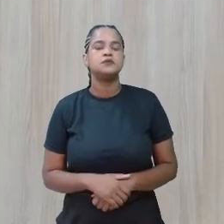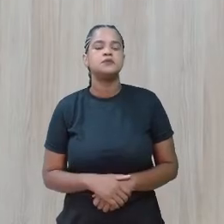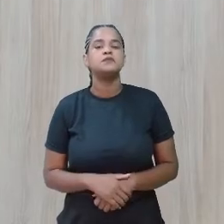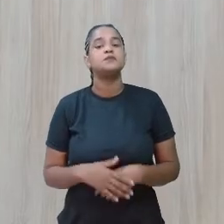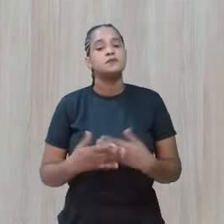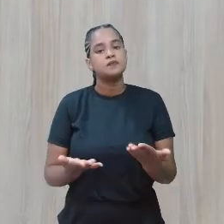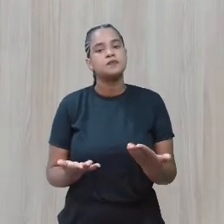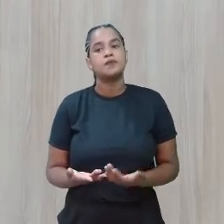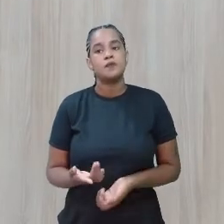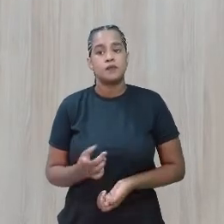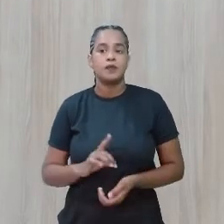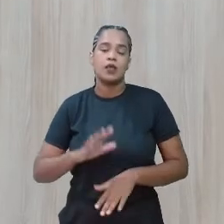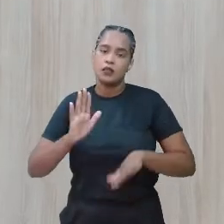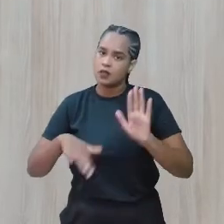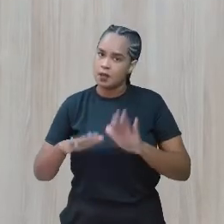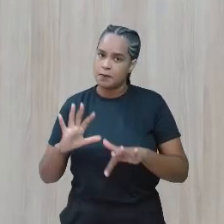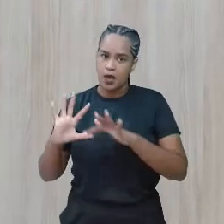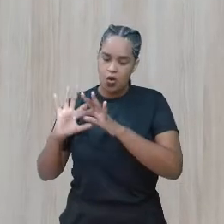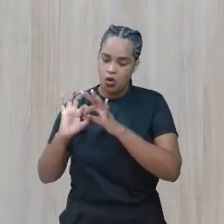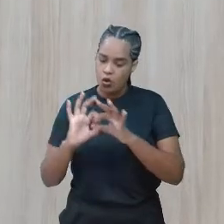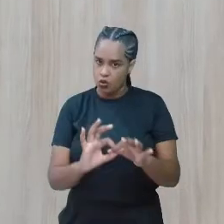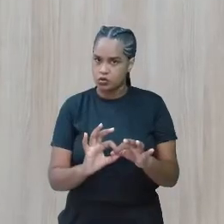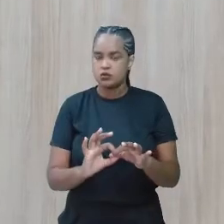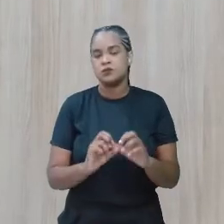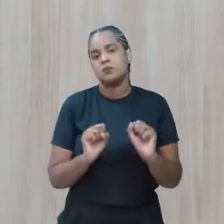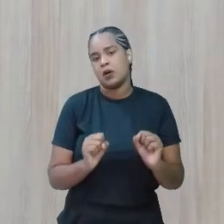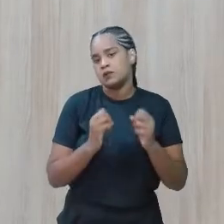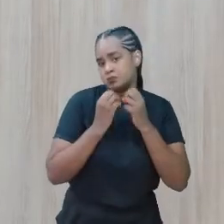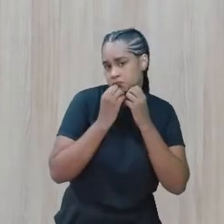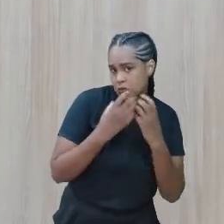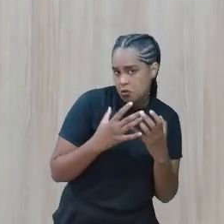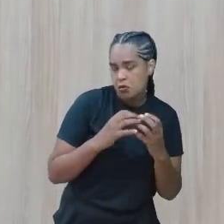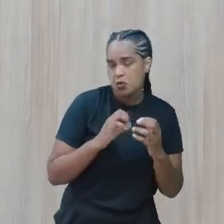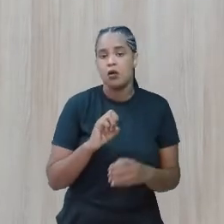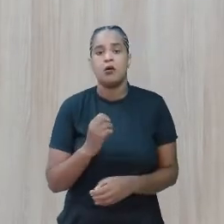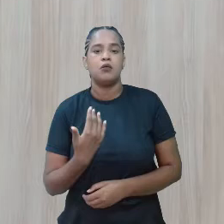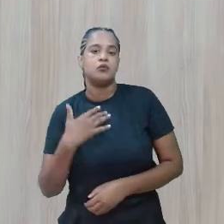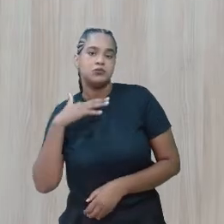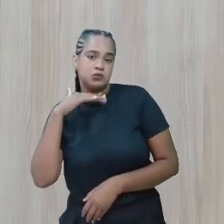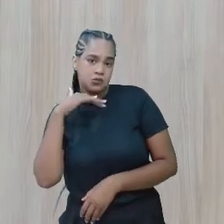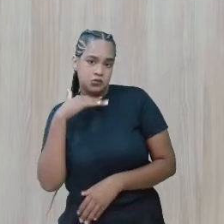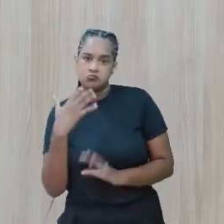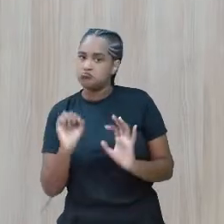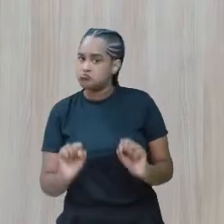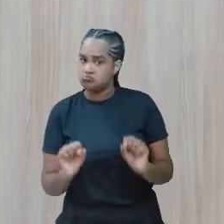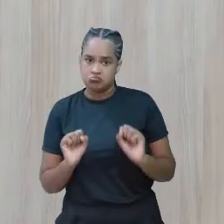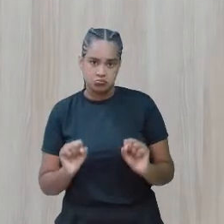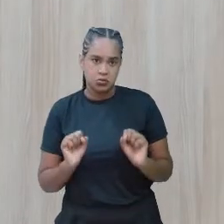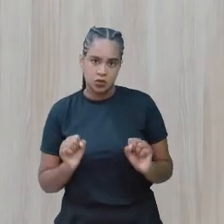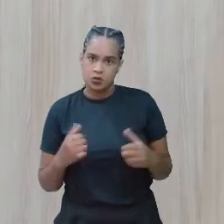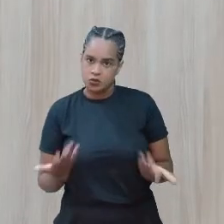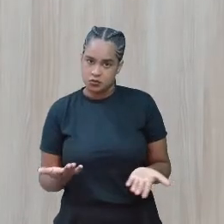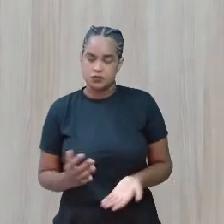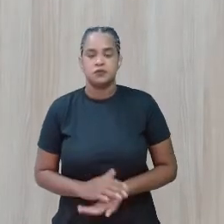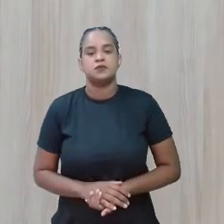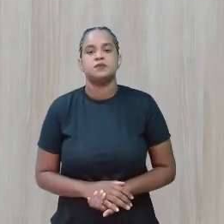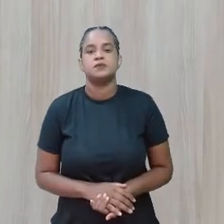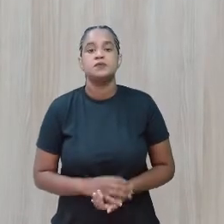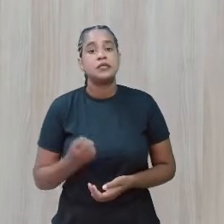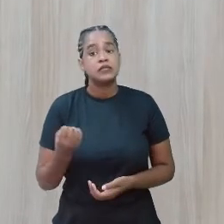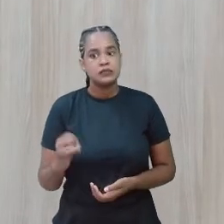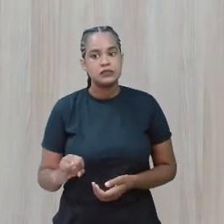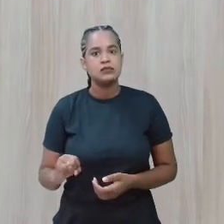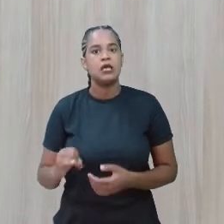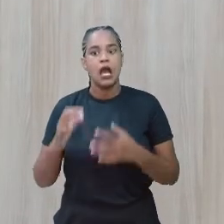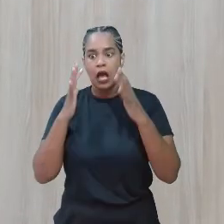essa buzina aí, dependendo da situação, eu posso classificá-la como desagradável e agradável quando ela me traz um alerta, quando ela me